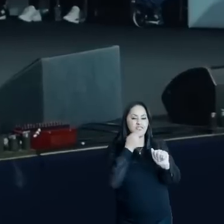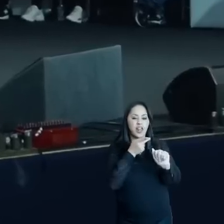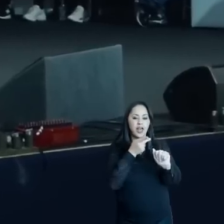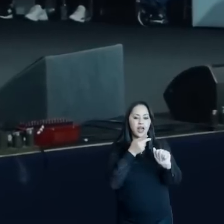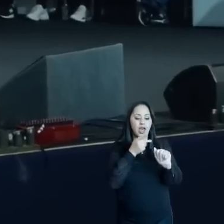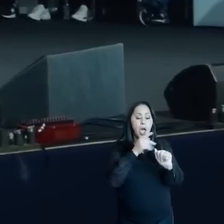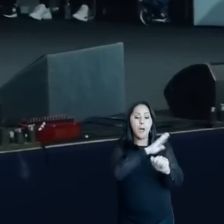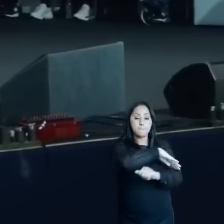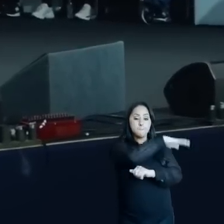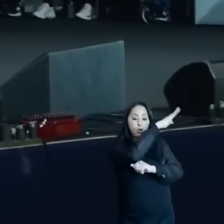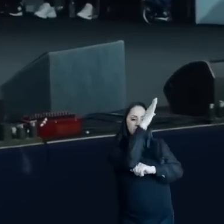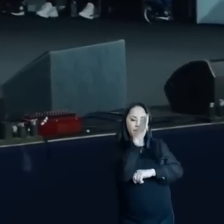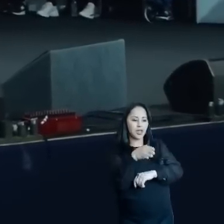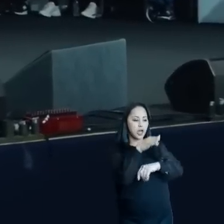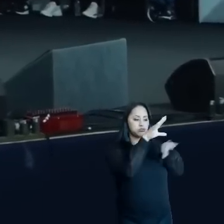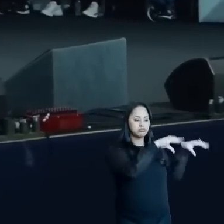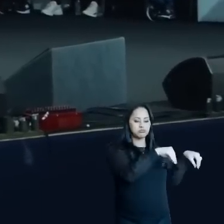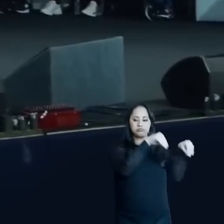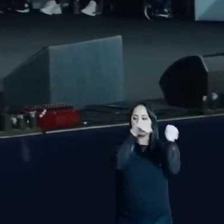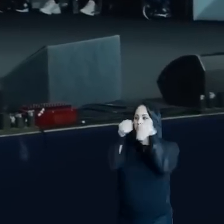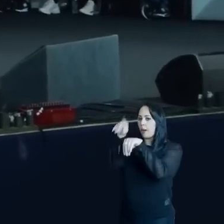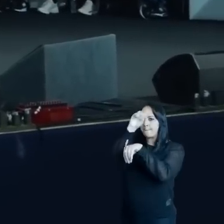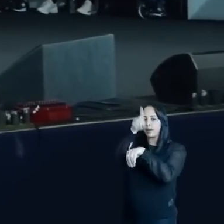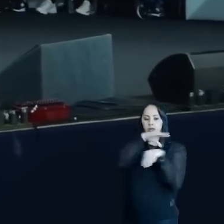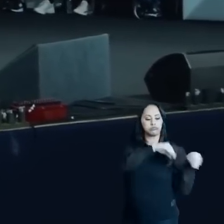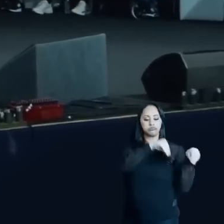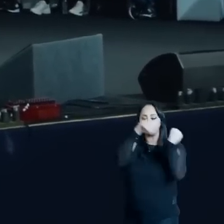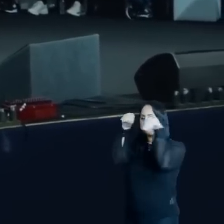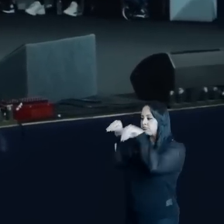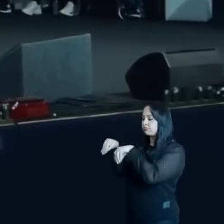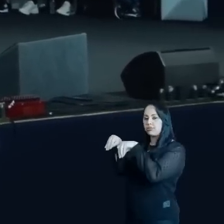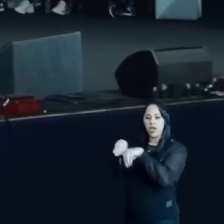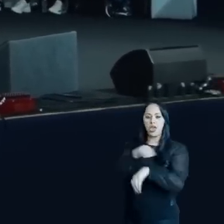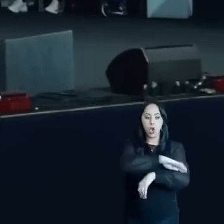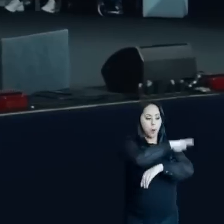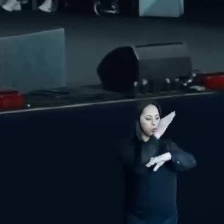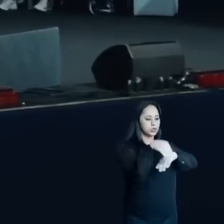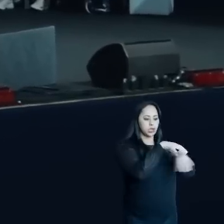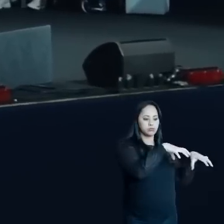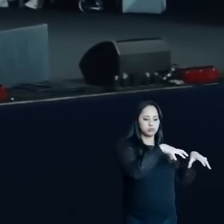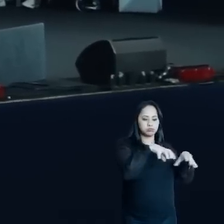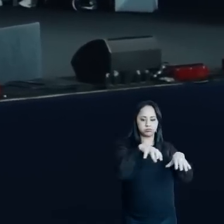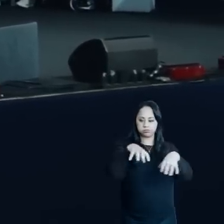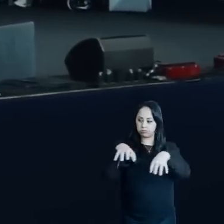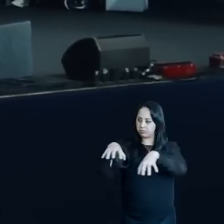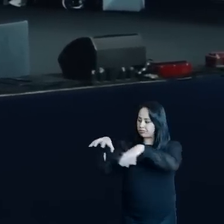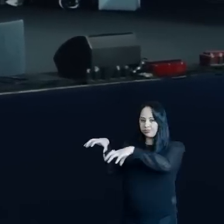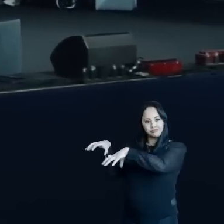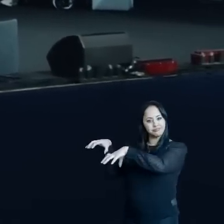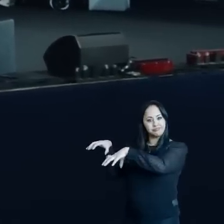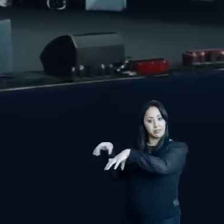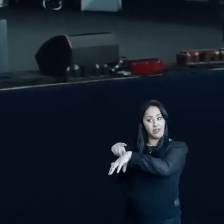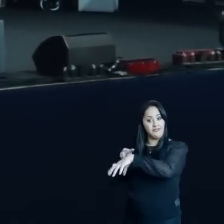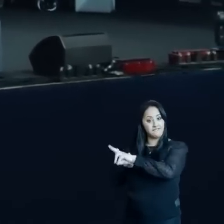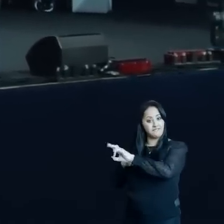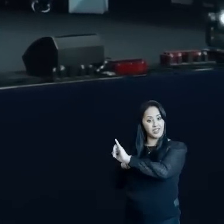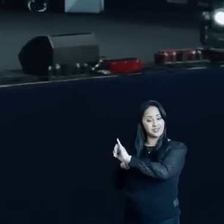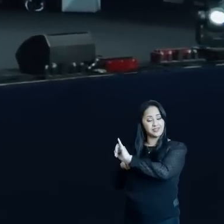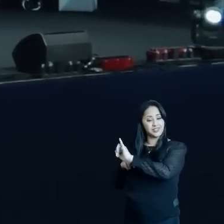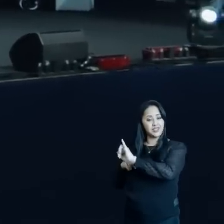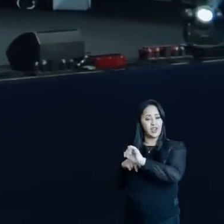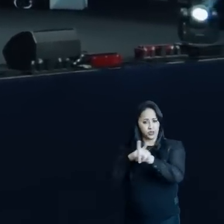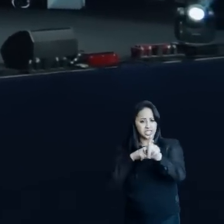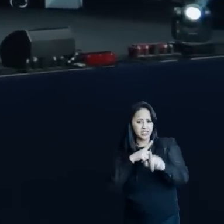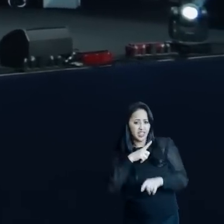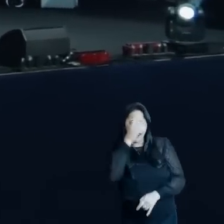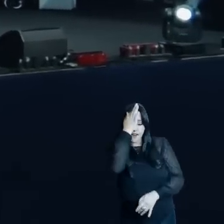e vai para o outro lugar, e ele vai sair dali e ir para o outro lugar. Então, a fé que você precisa ter é pequenininha mesmo, você já tem pouca, é essa